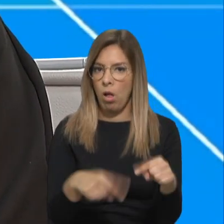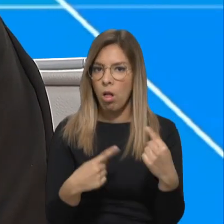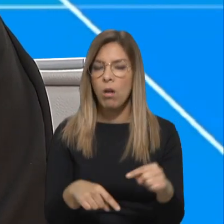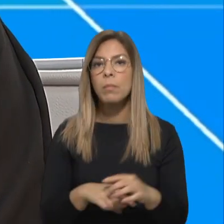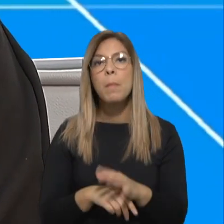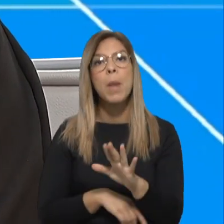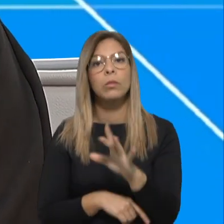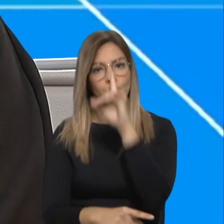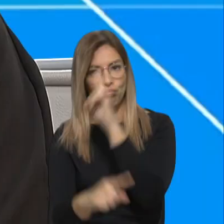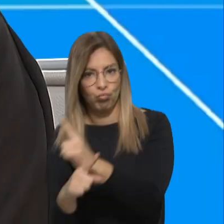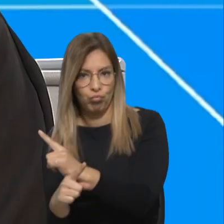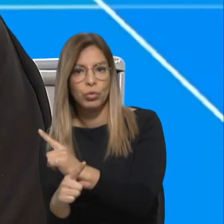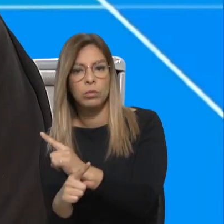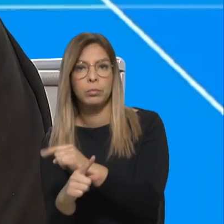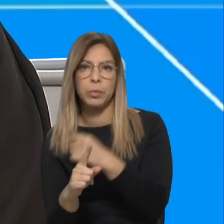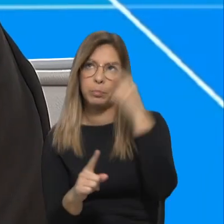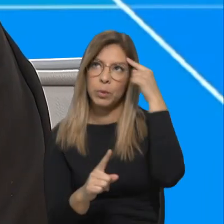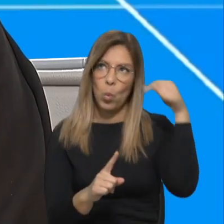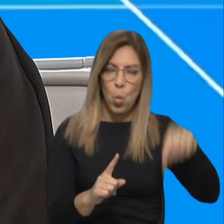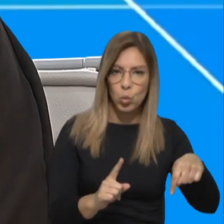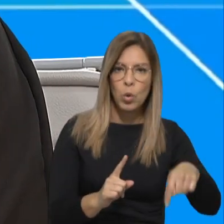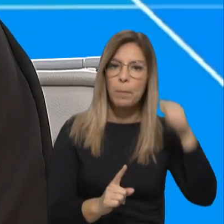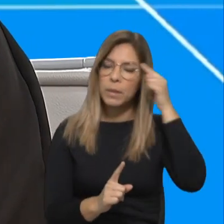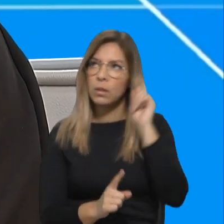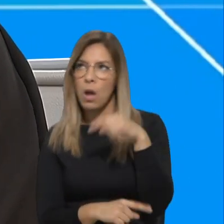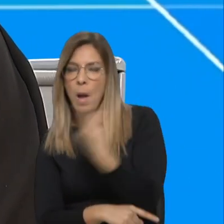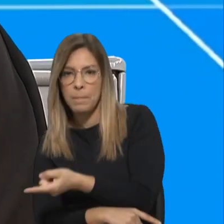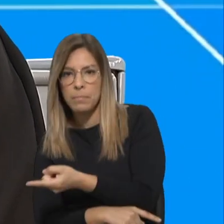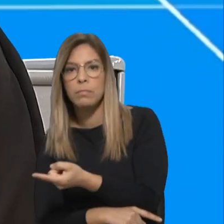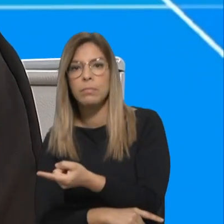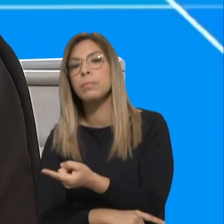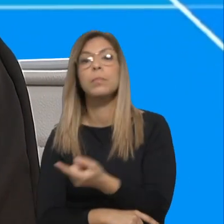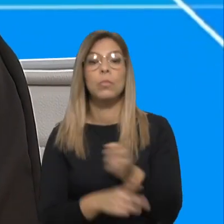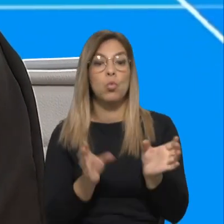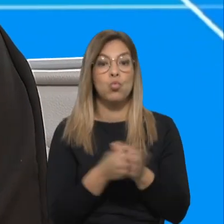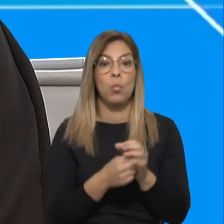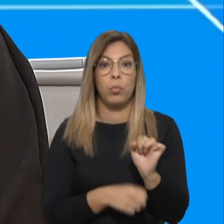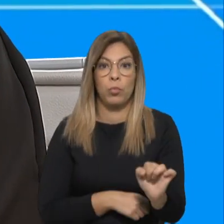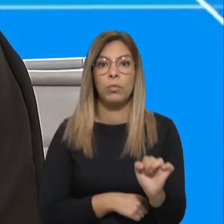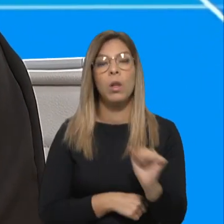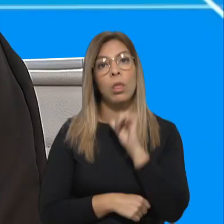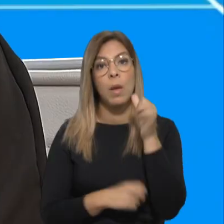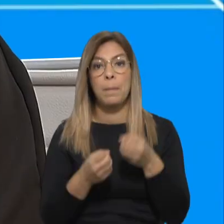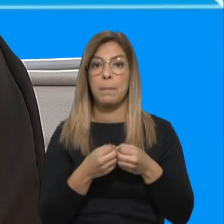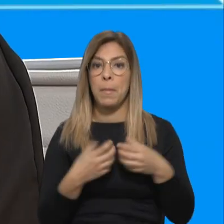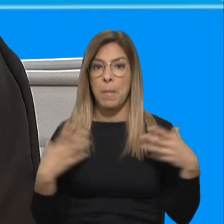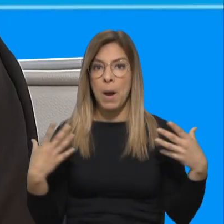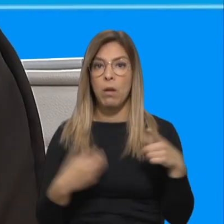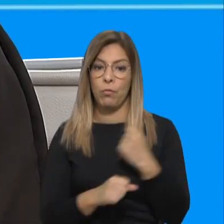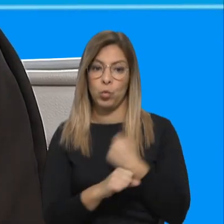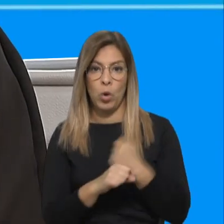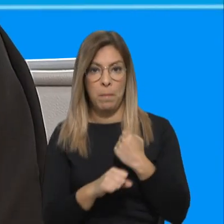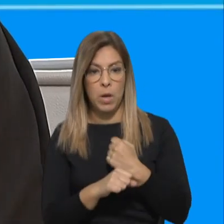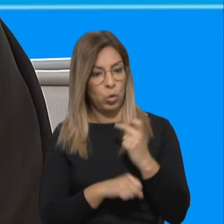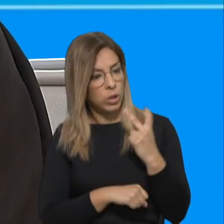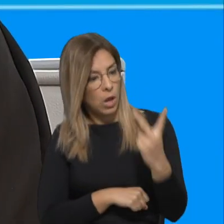em paralelo, nós temos que pensar no hoje e temos que pensar no amanhã. De facto, o Grupo Vita, cada vez mais, nós estamos quase a fazer 2 anos de funcionamento,